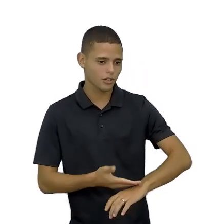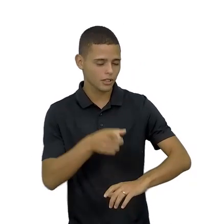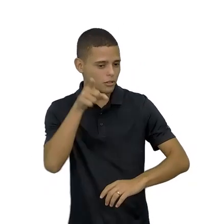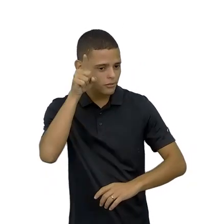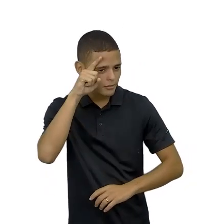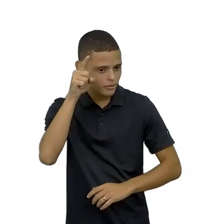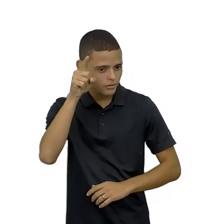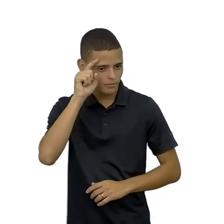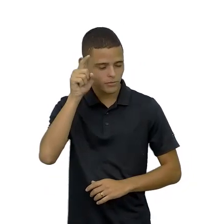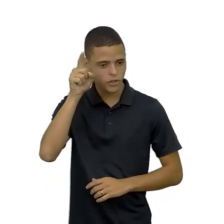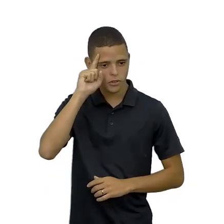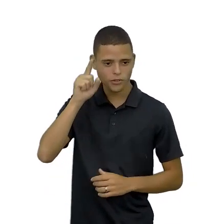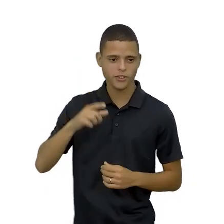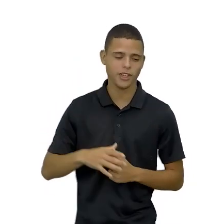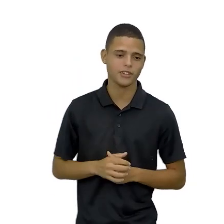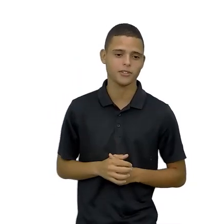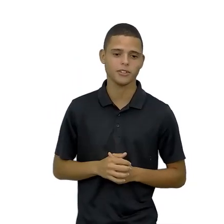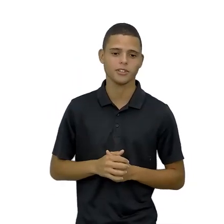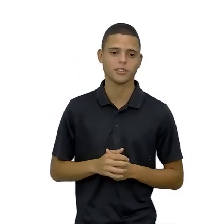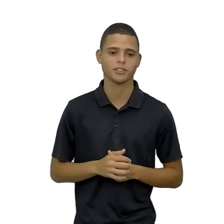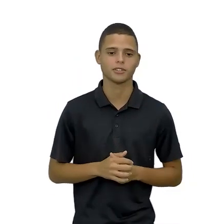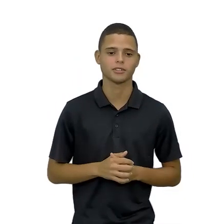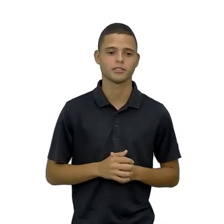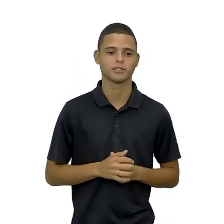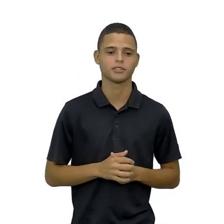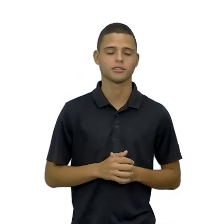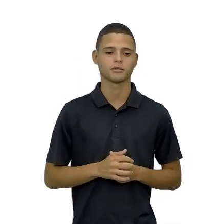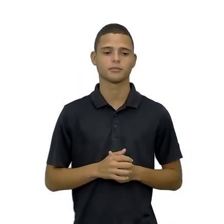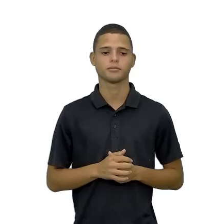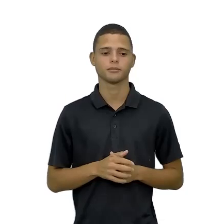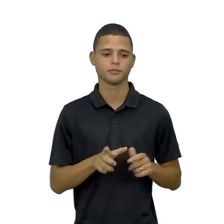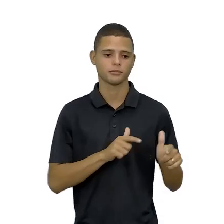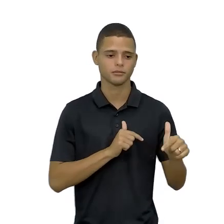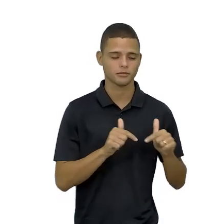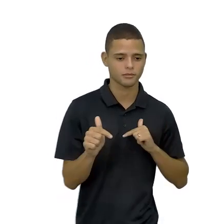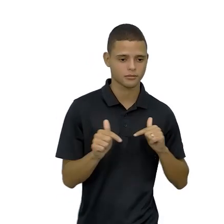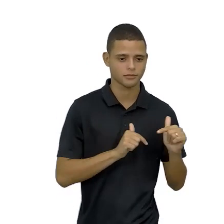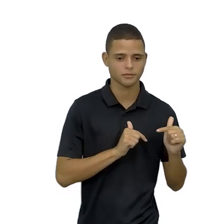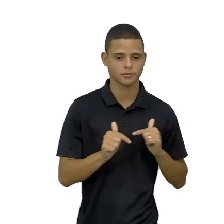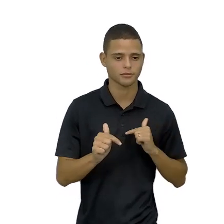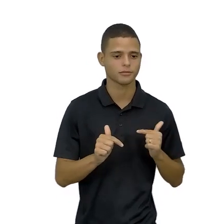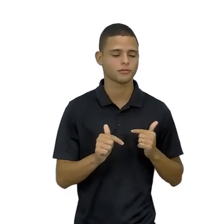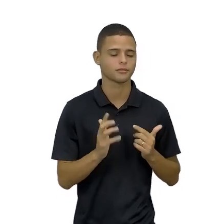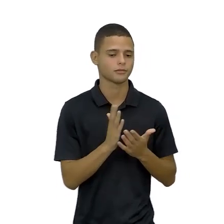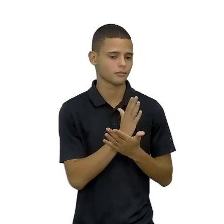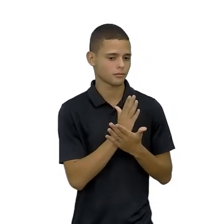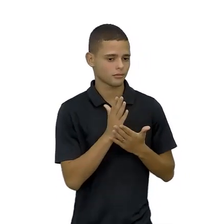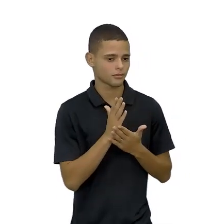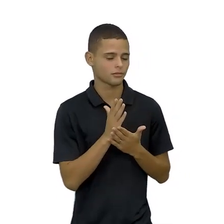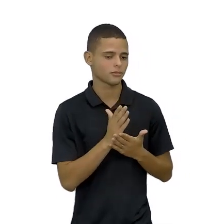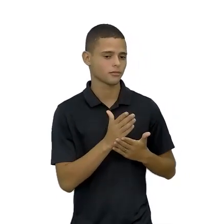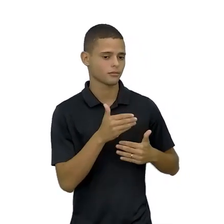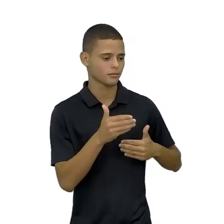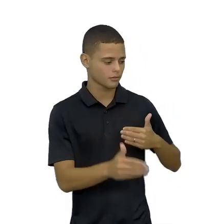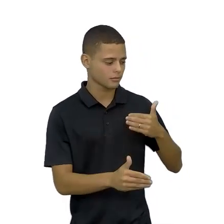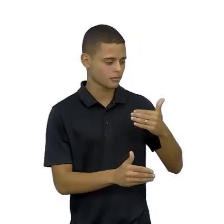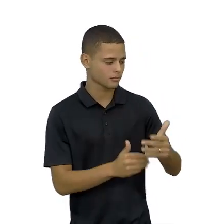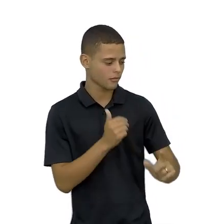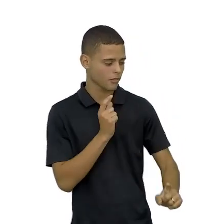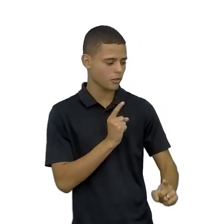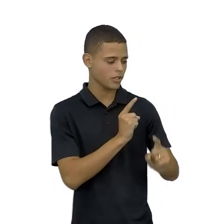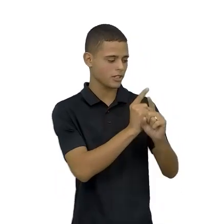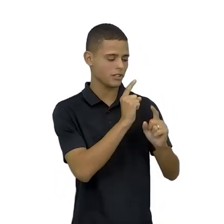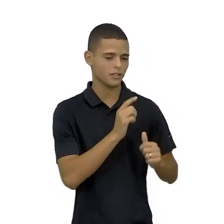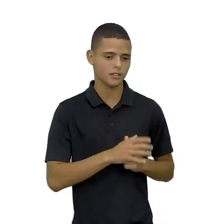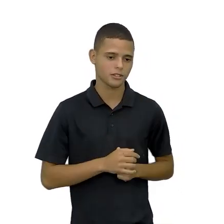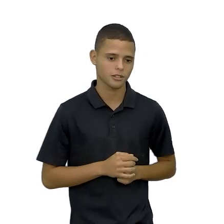dia, para que vocês, então, trabalhem com atividades que levem a identificar esses macroelementos